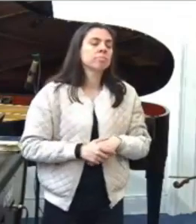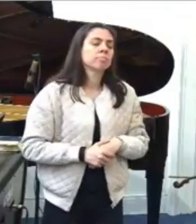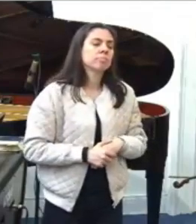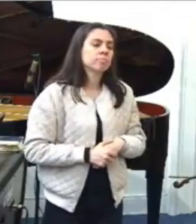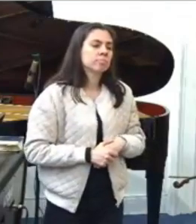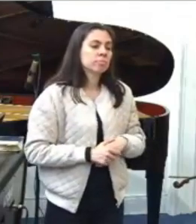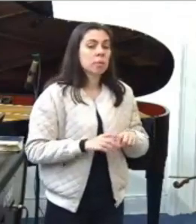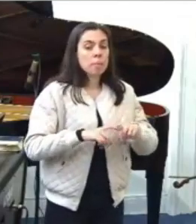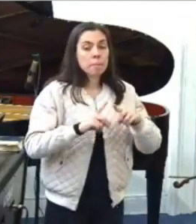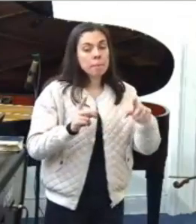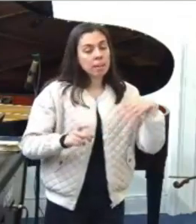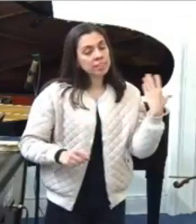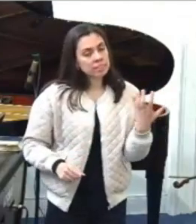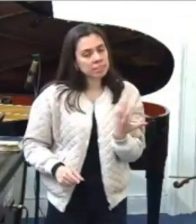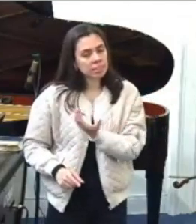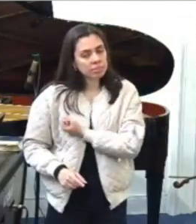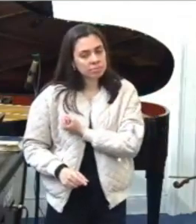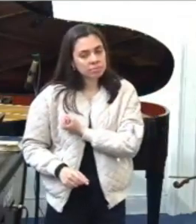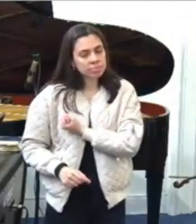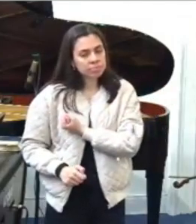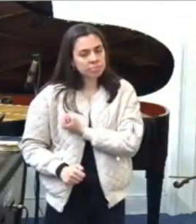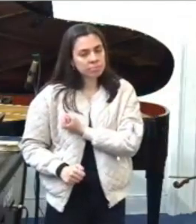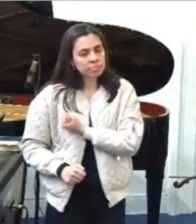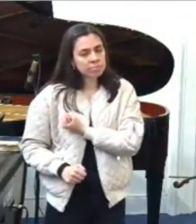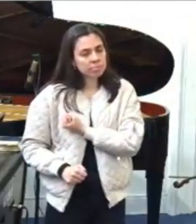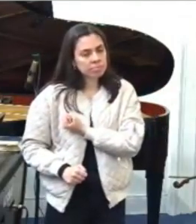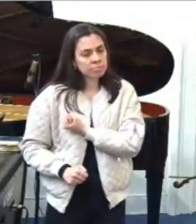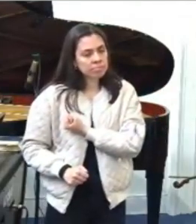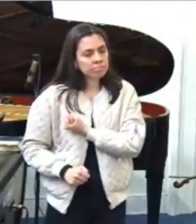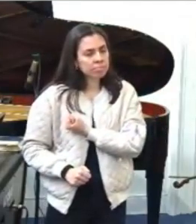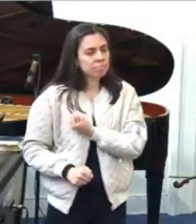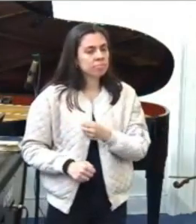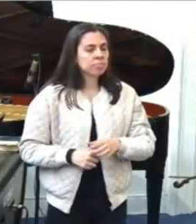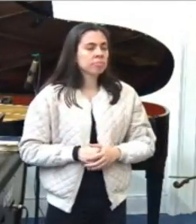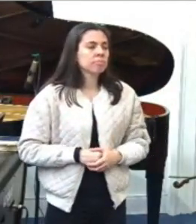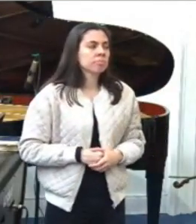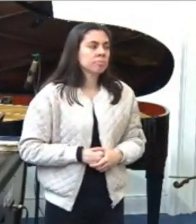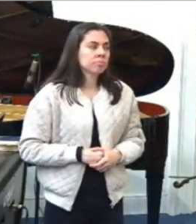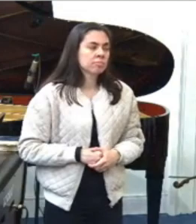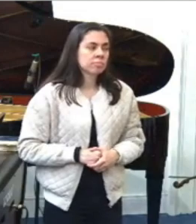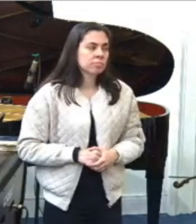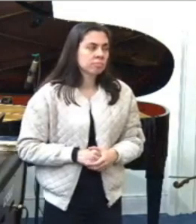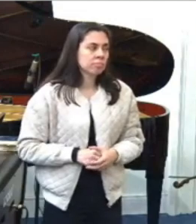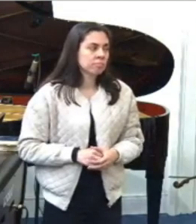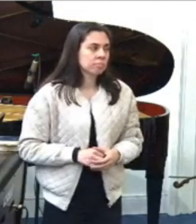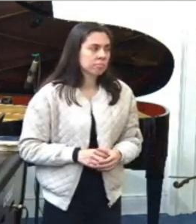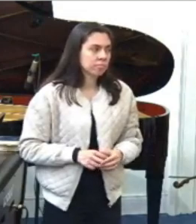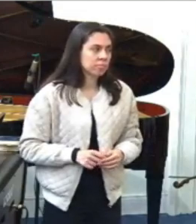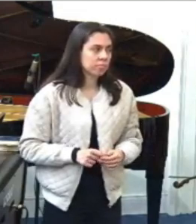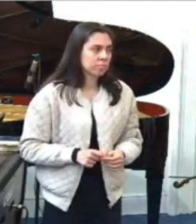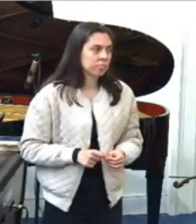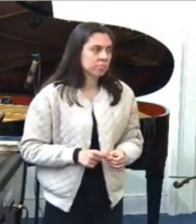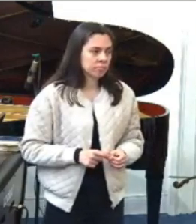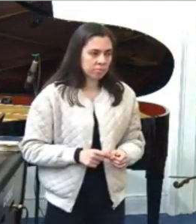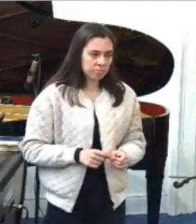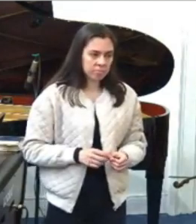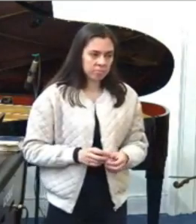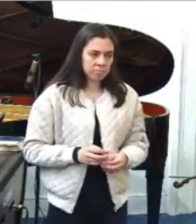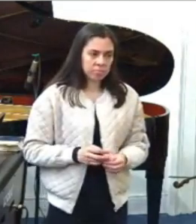que hoje são salvos em Cristo e por todos aqueles que ainda serão salvos por conta da maravilhosa obra do